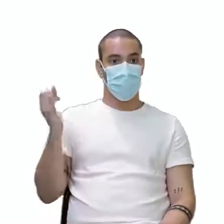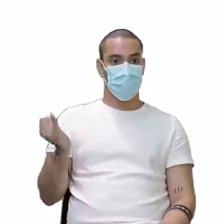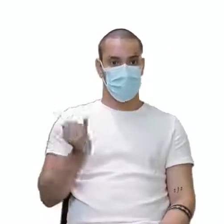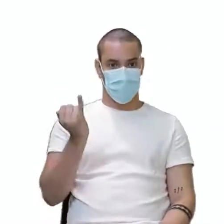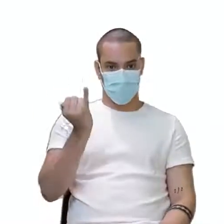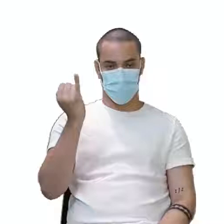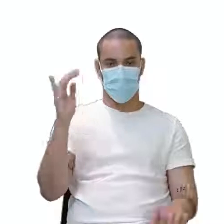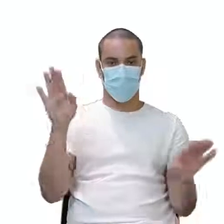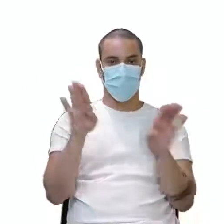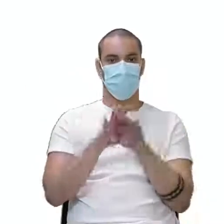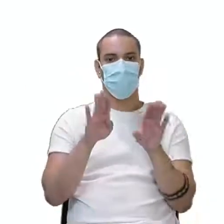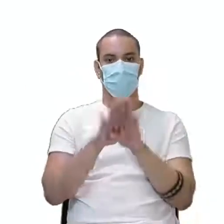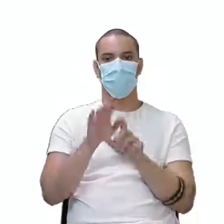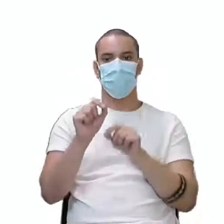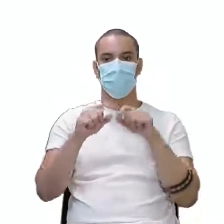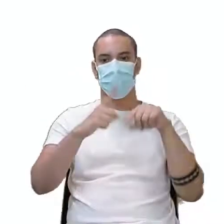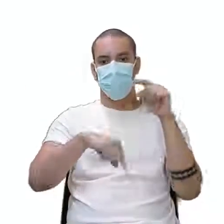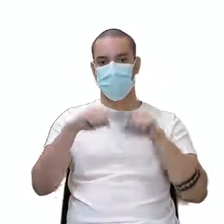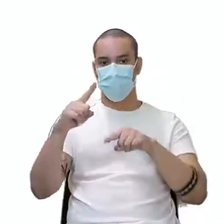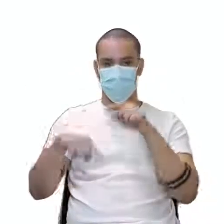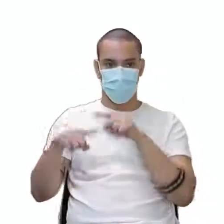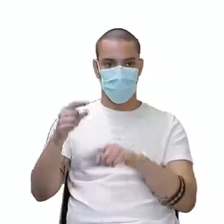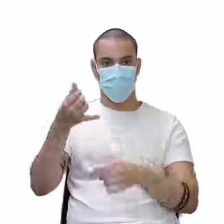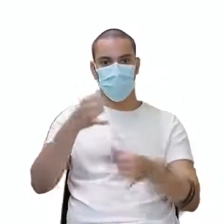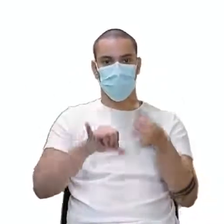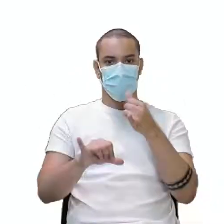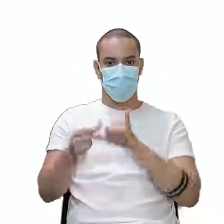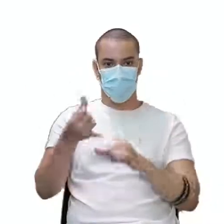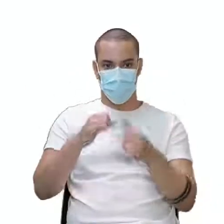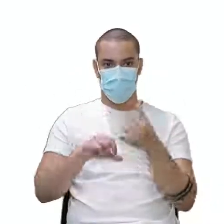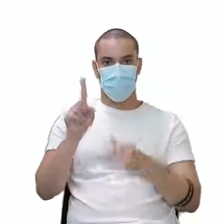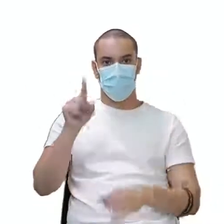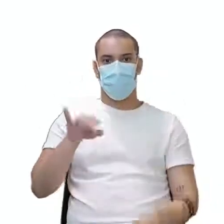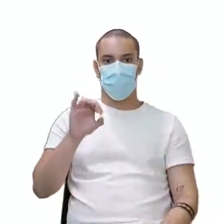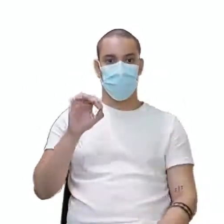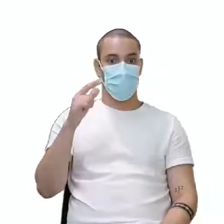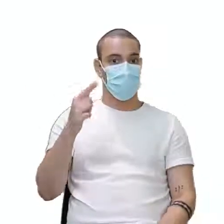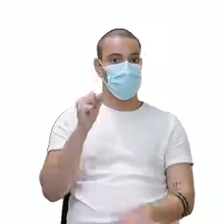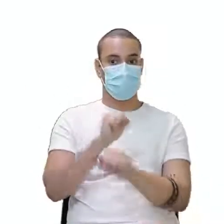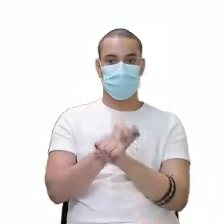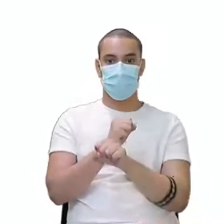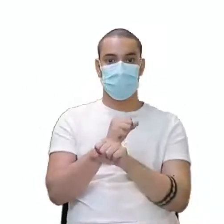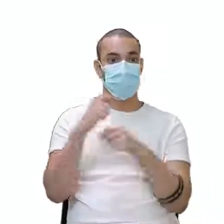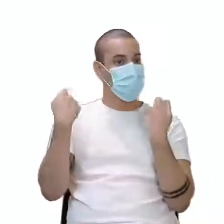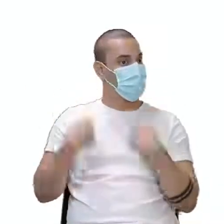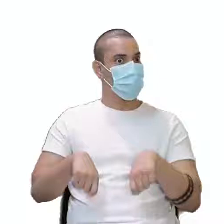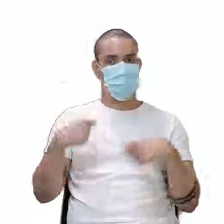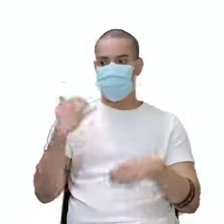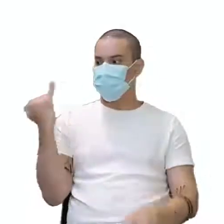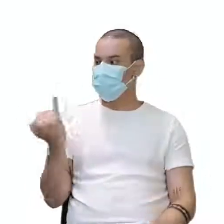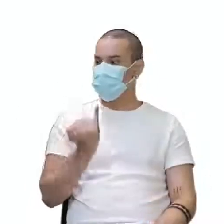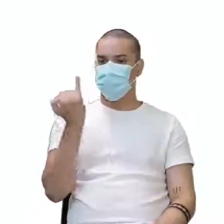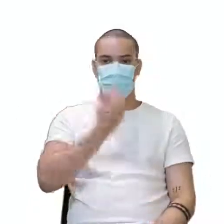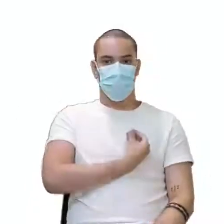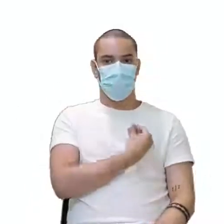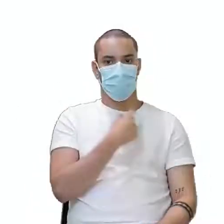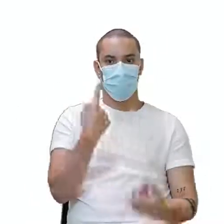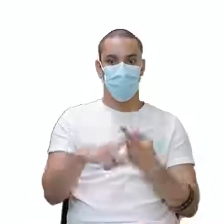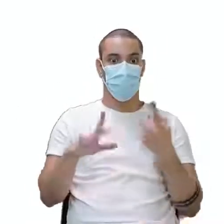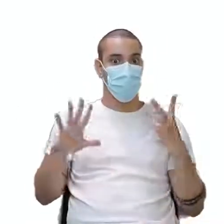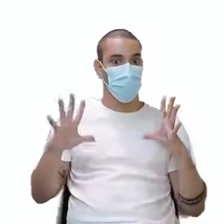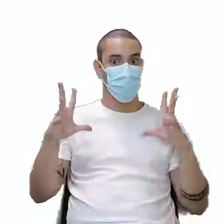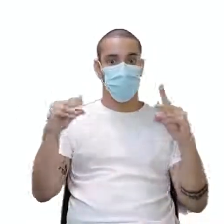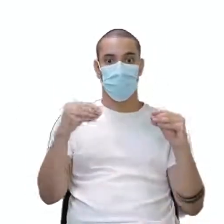importância desse elemento químico que é o oxigênio. É indispensável à vida, pois praticamente todos os